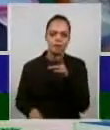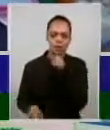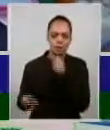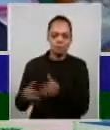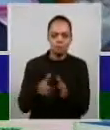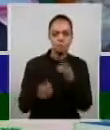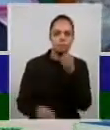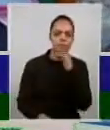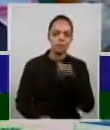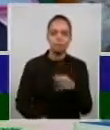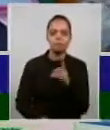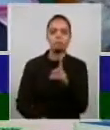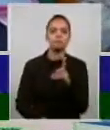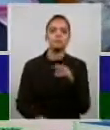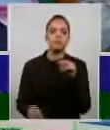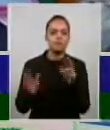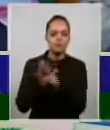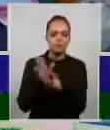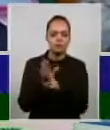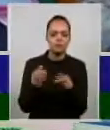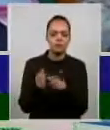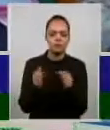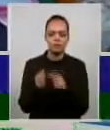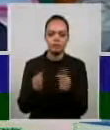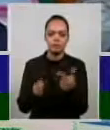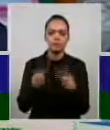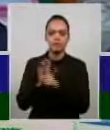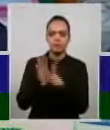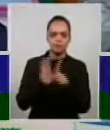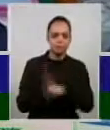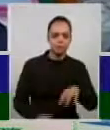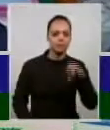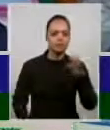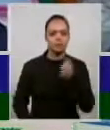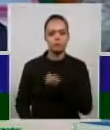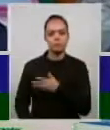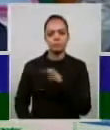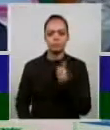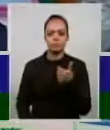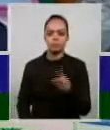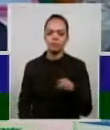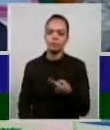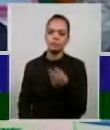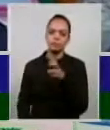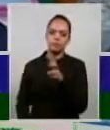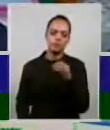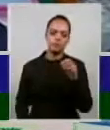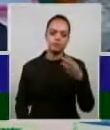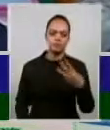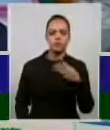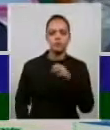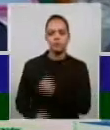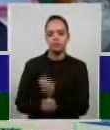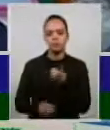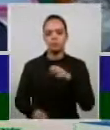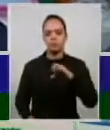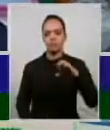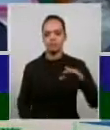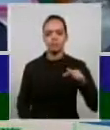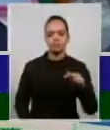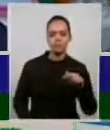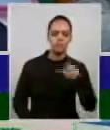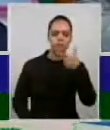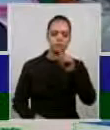Jardim. Regulamenta o artigo 2º da Lei Estadual 12.503, de 97, e da